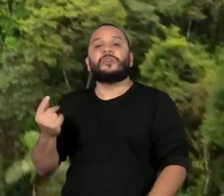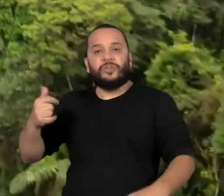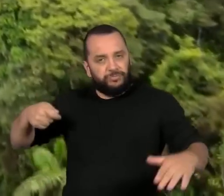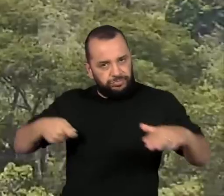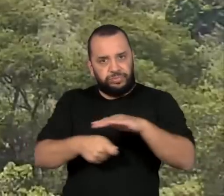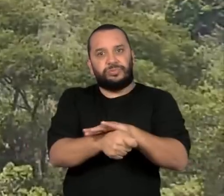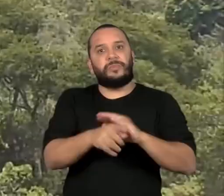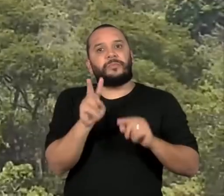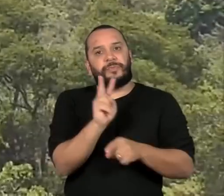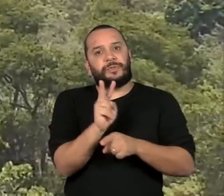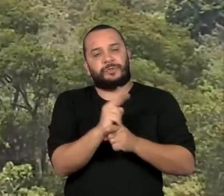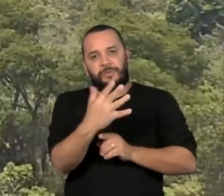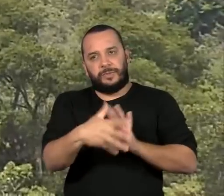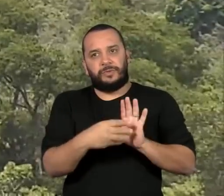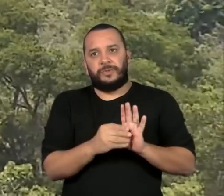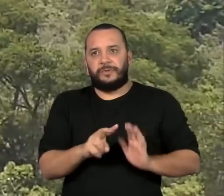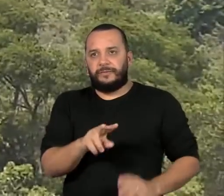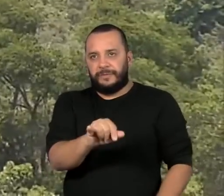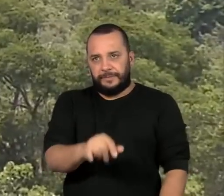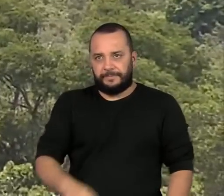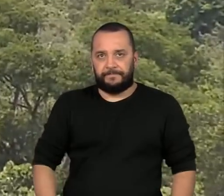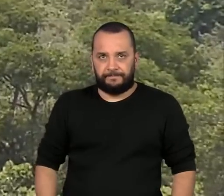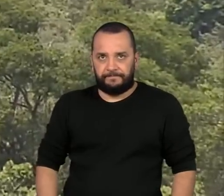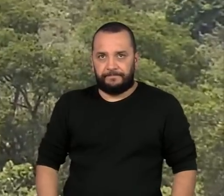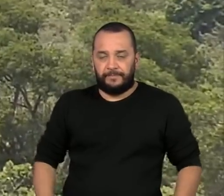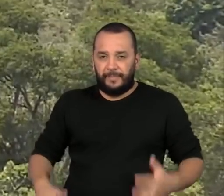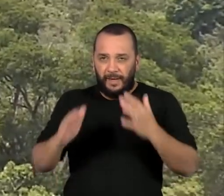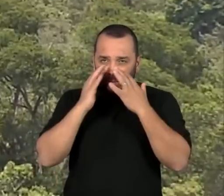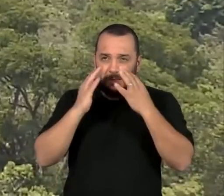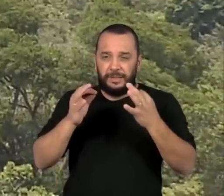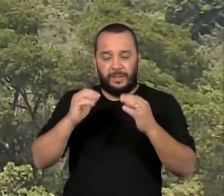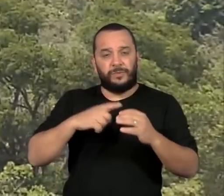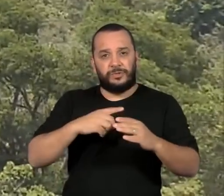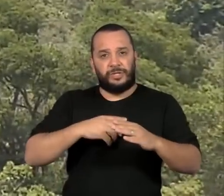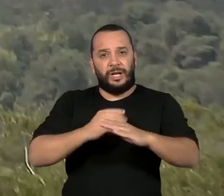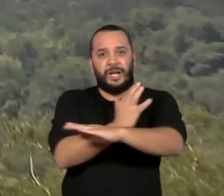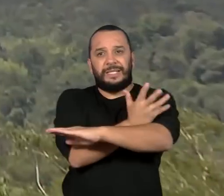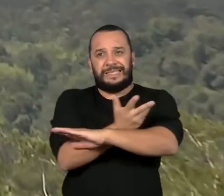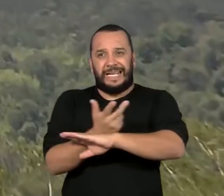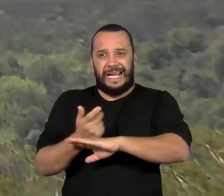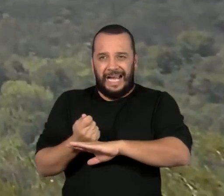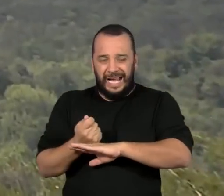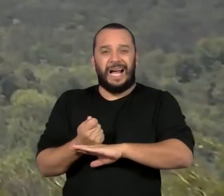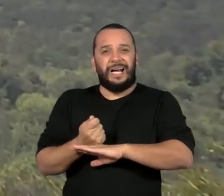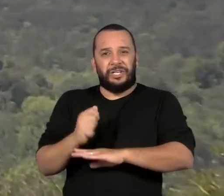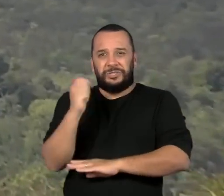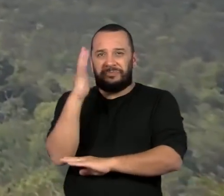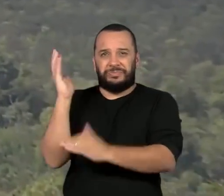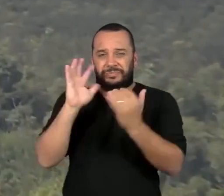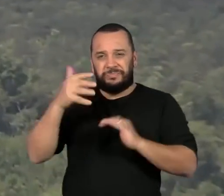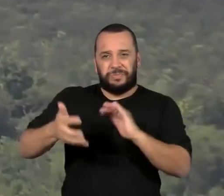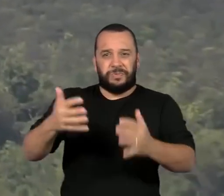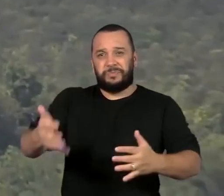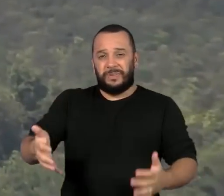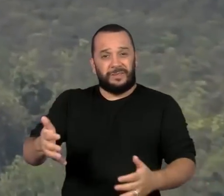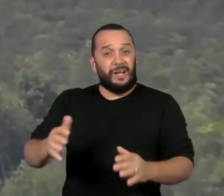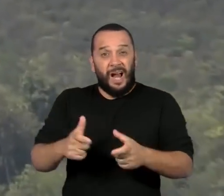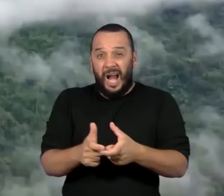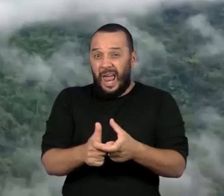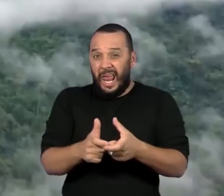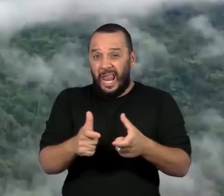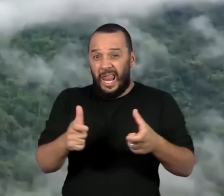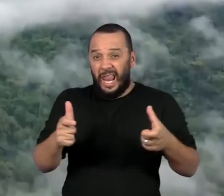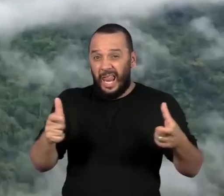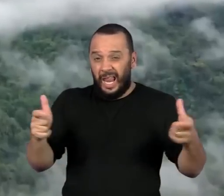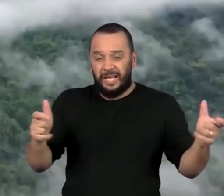fundo. Os alertas de desmatamento no Cerrado sobem 32% no primeiro semestre